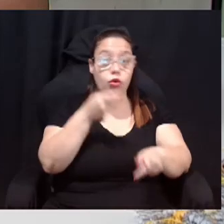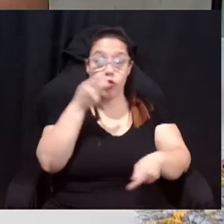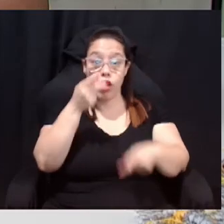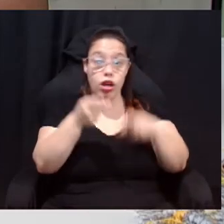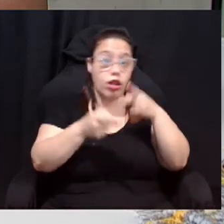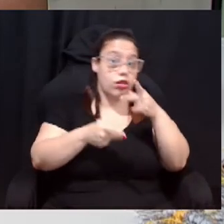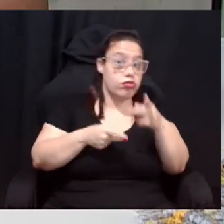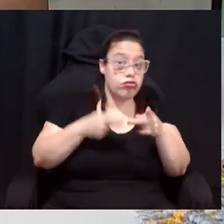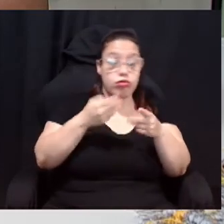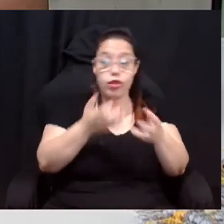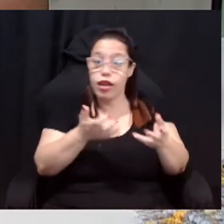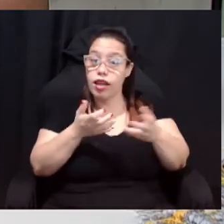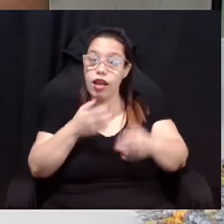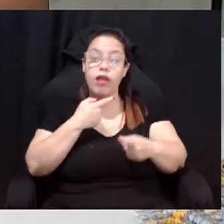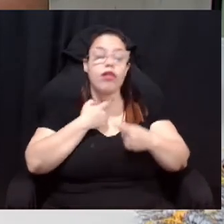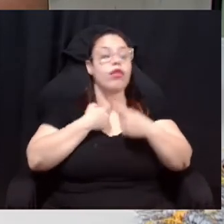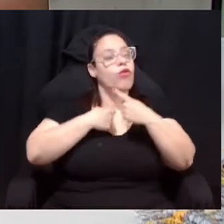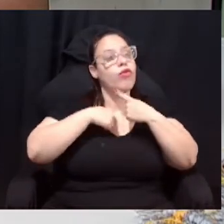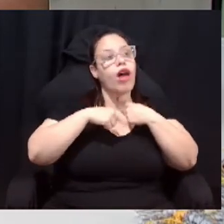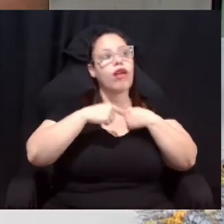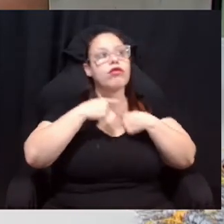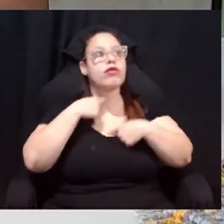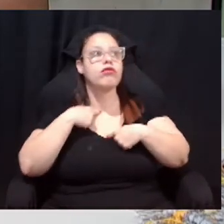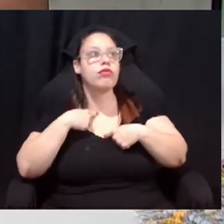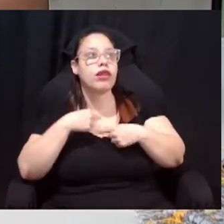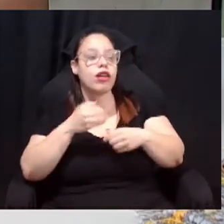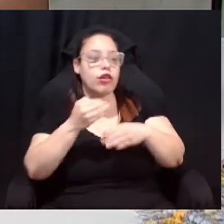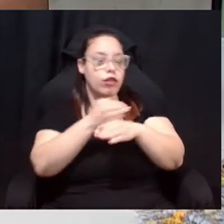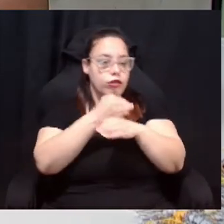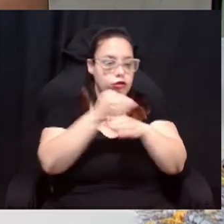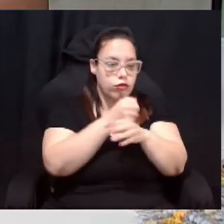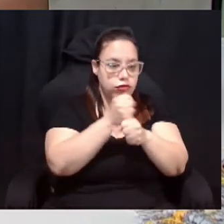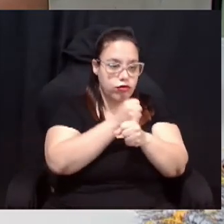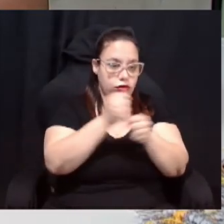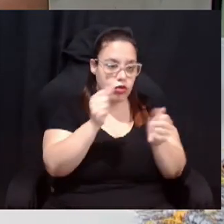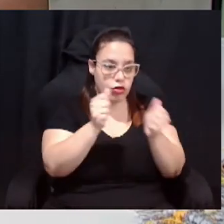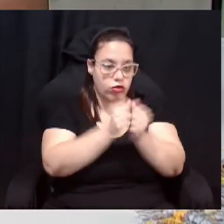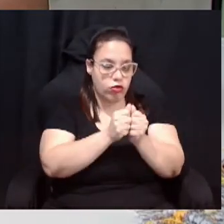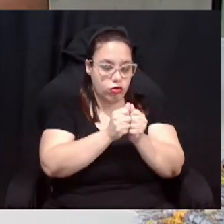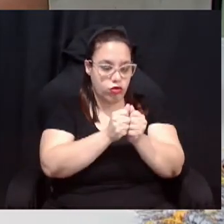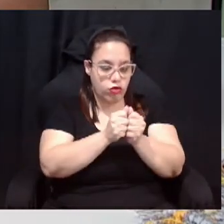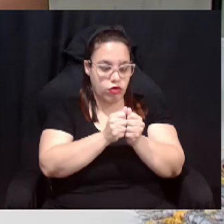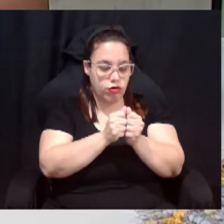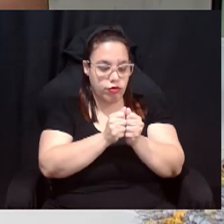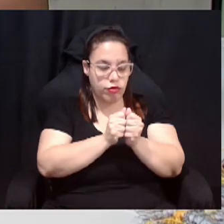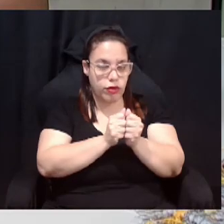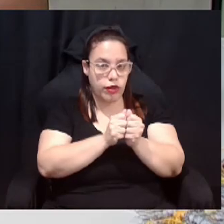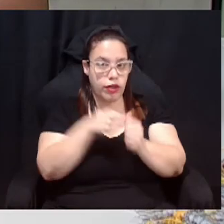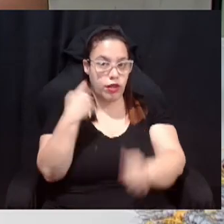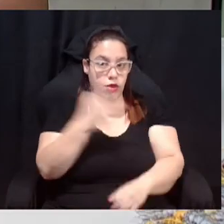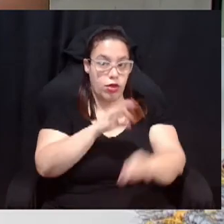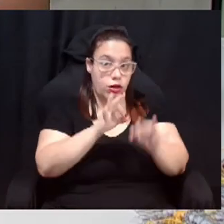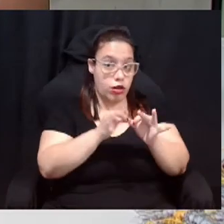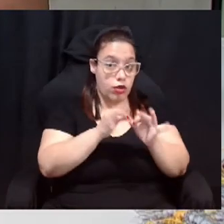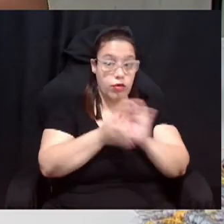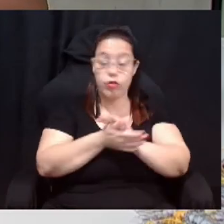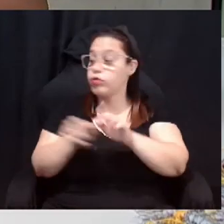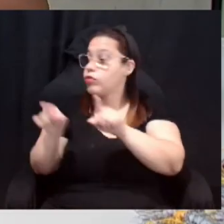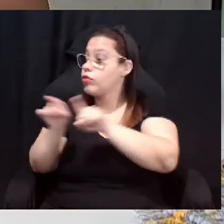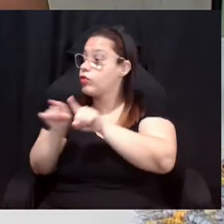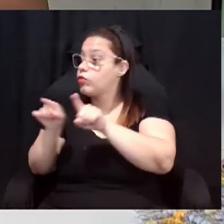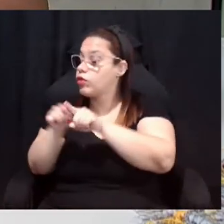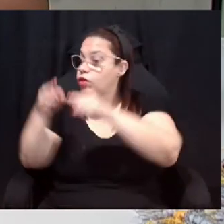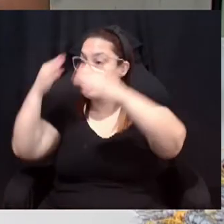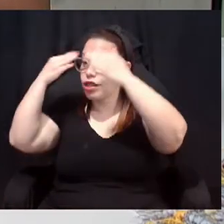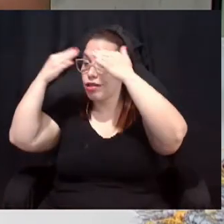das vontades delas e a gente vai construindo a partir disso, dando mais corpo para nossa oficina. E também é uma